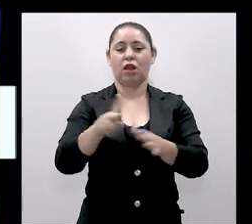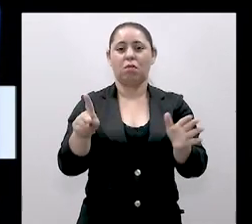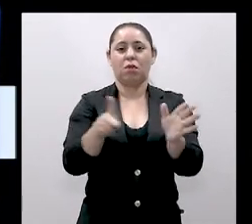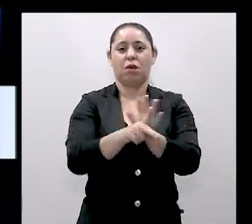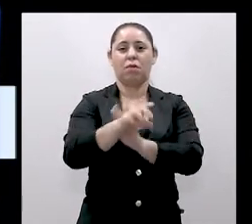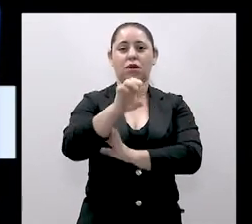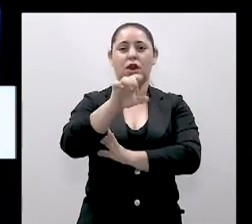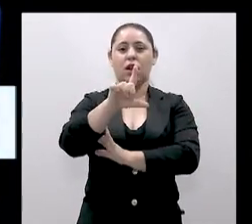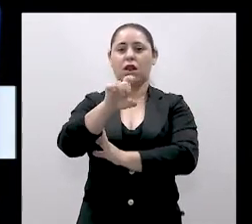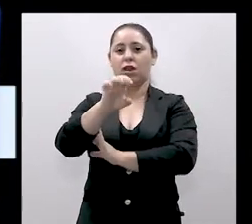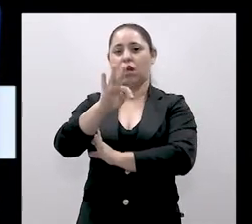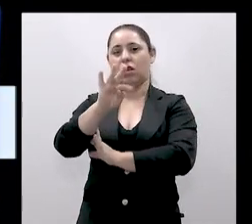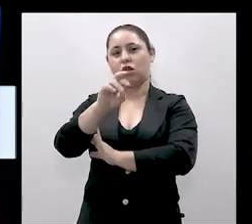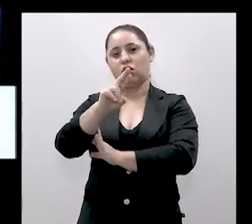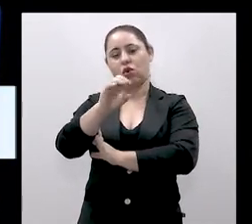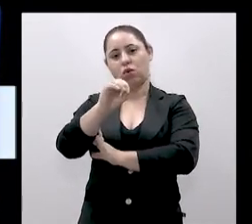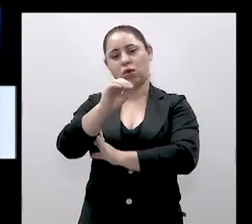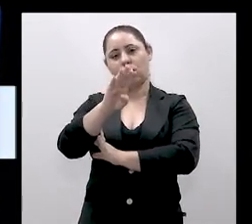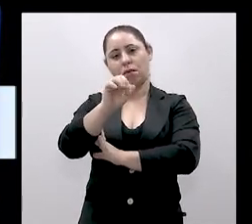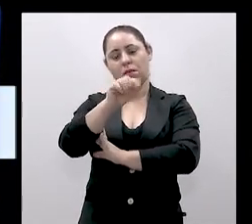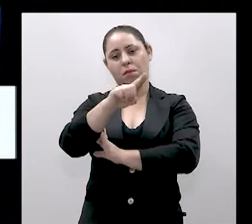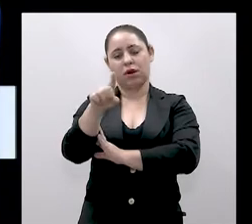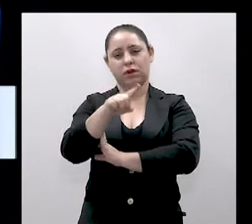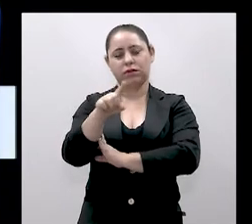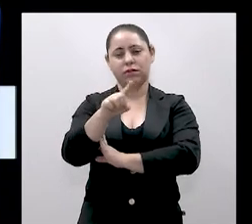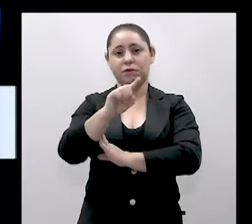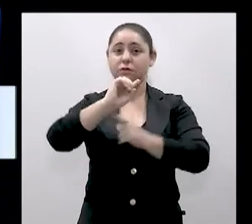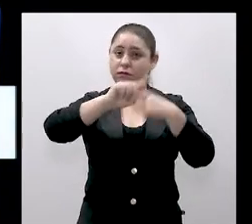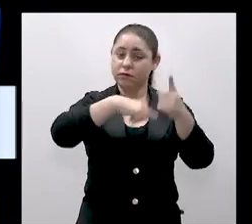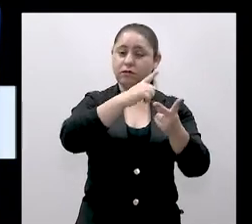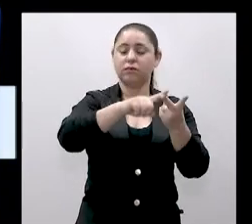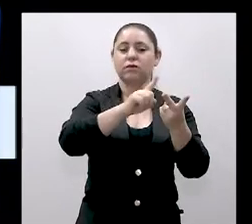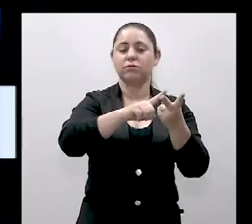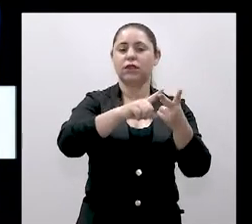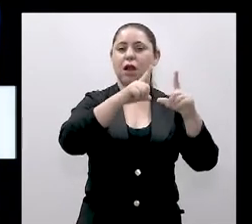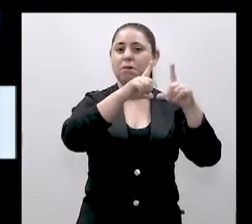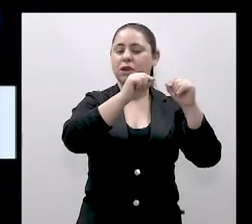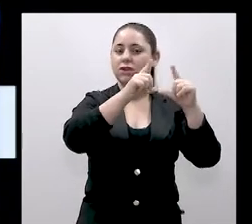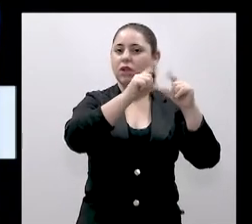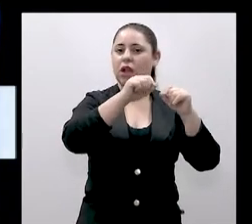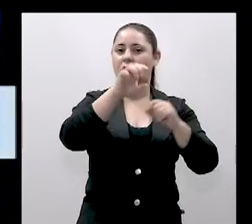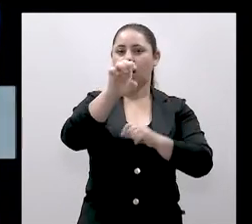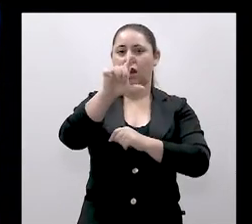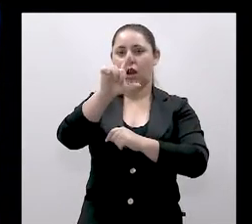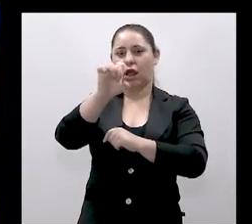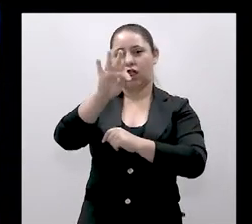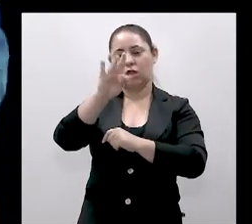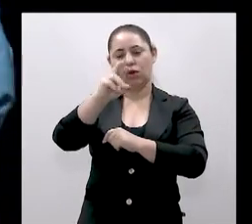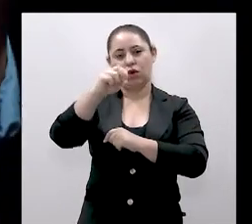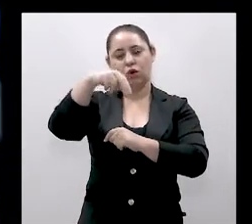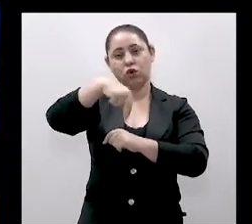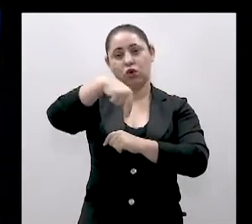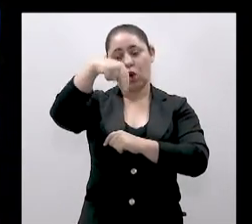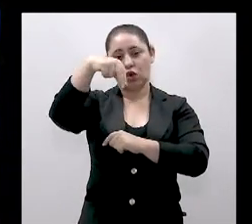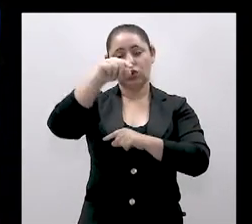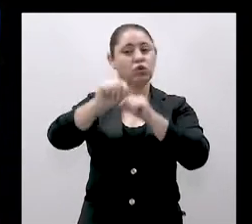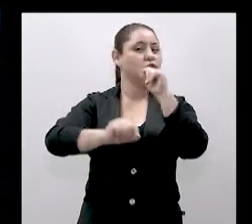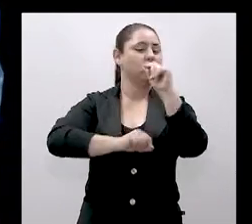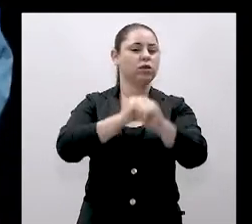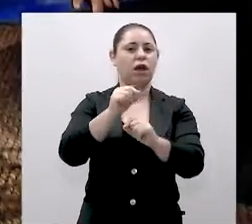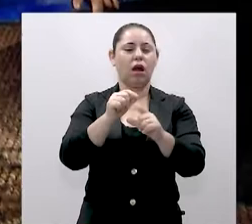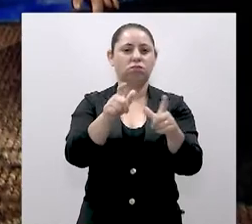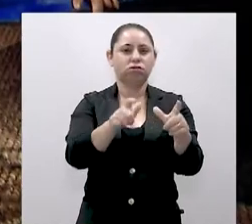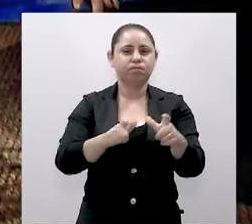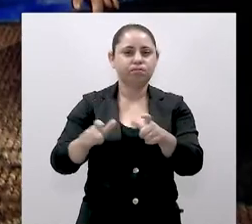Eletrobras eu fui ser diretor de operação da Eletronorte em Brasília Quando aí eu comecei a andar que era minha área de